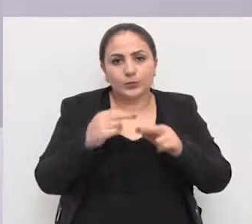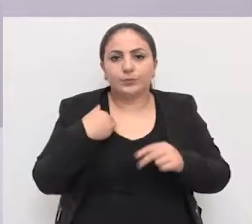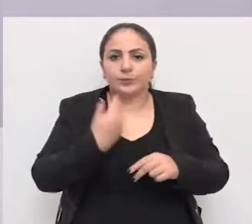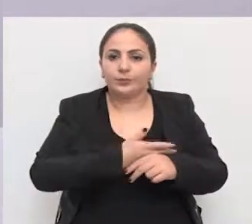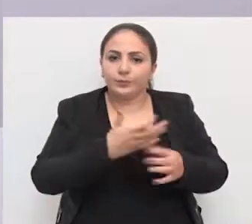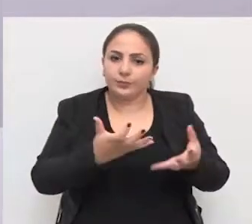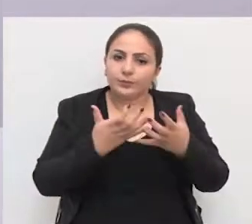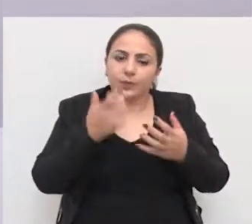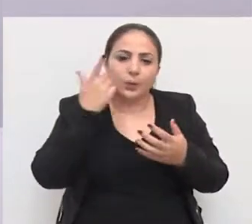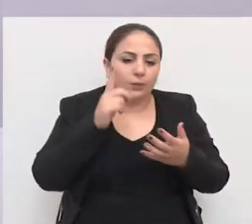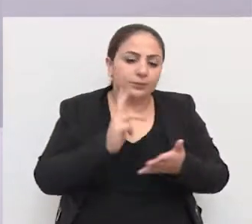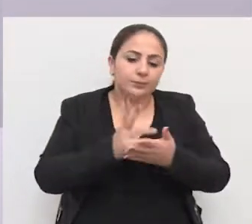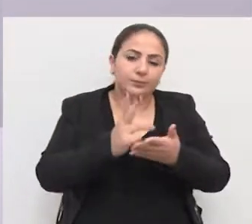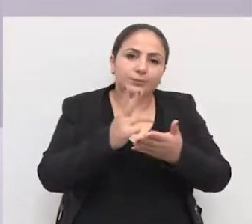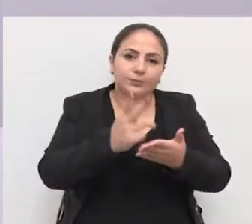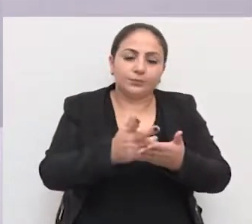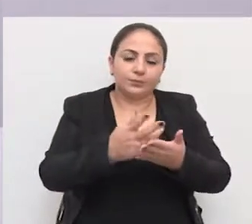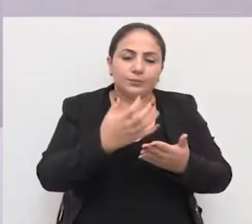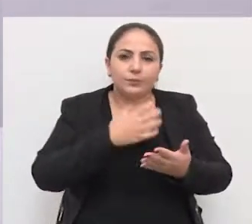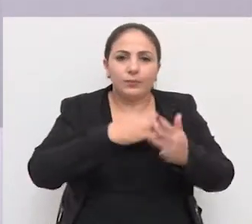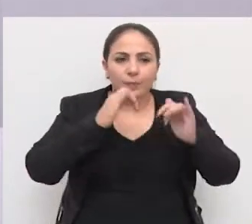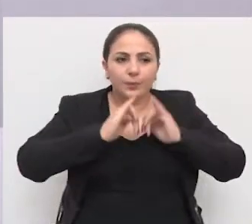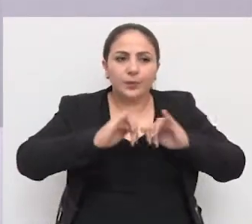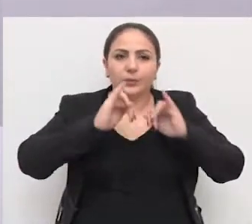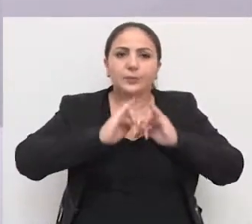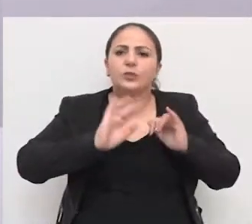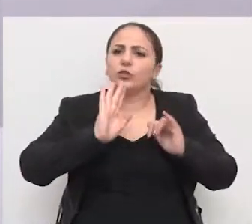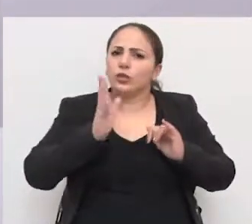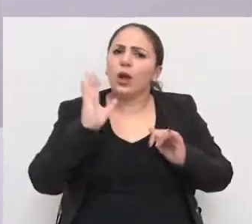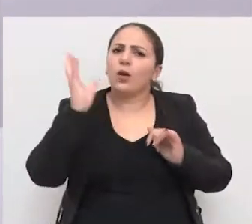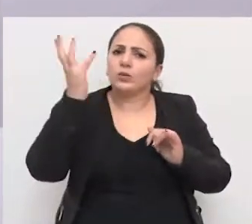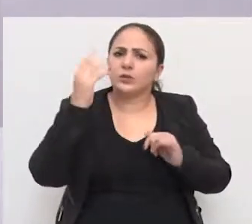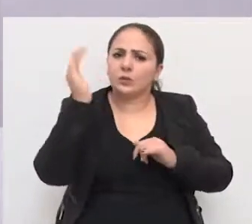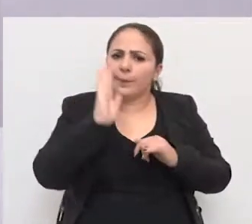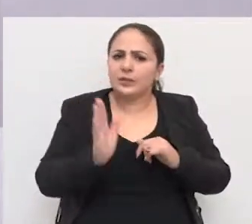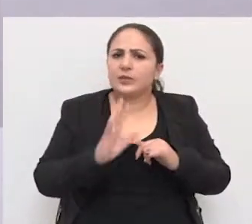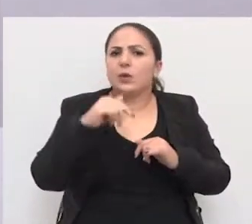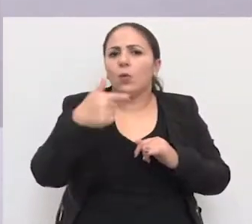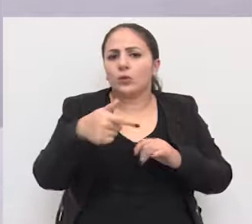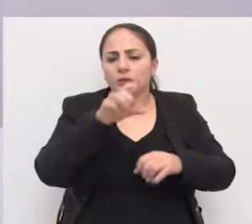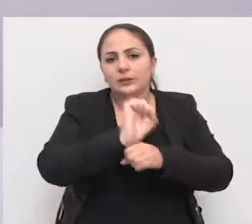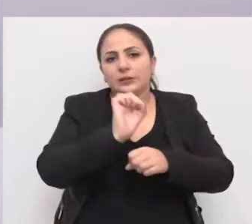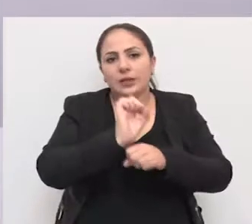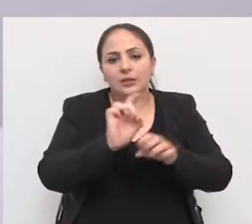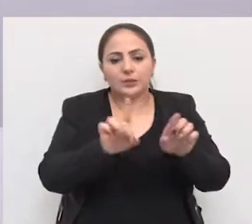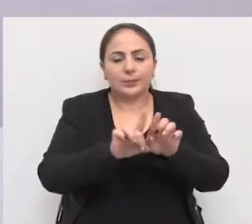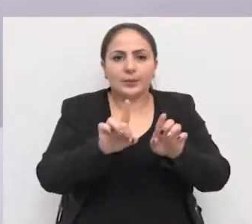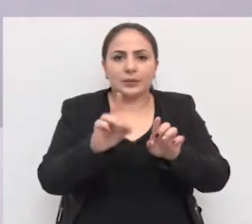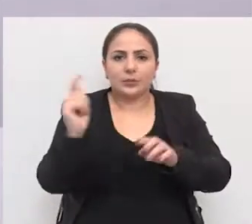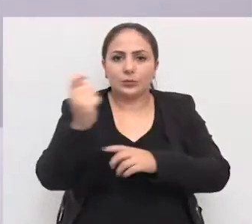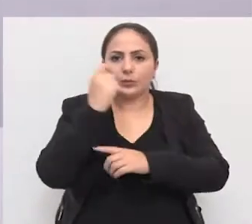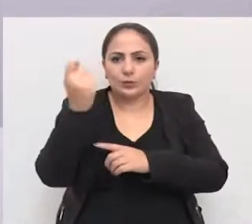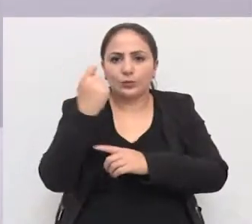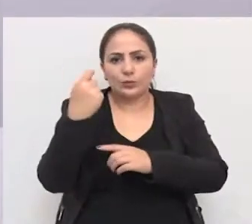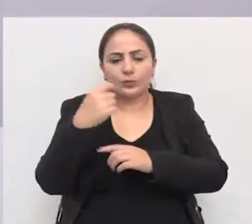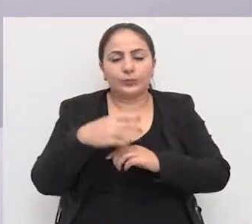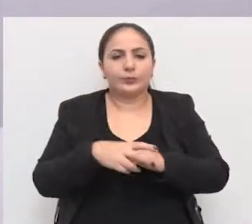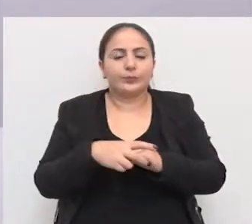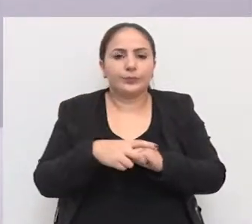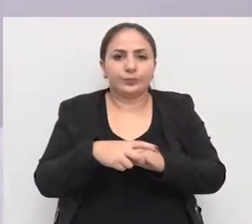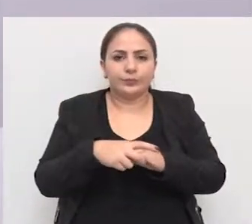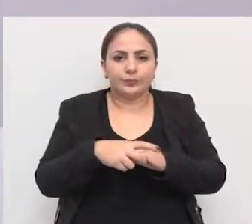gente seguindo de alguma forma uma campanha que já acontece no Brasil em outros estados, aqui no Rio Grande do Sul